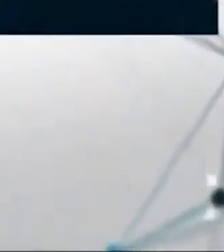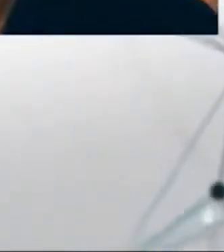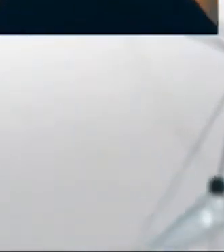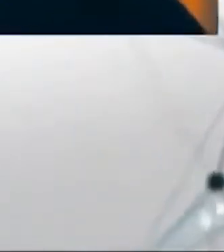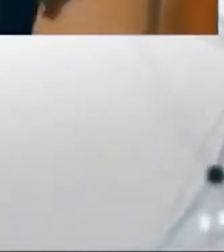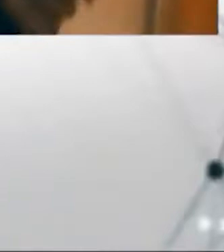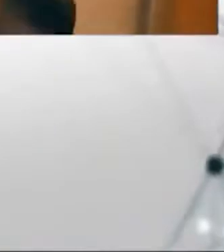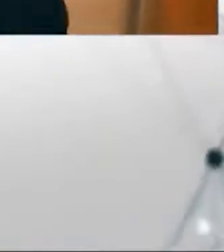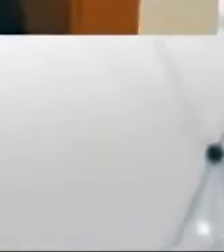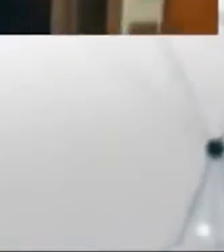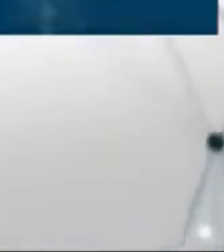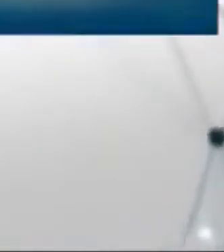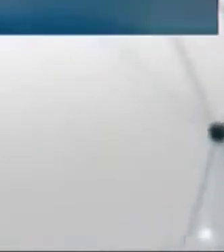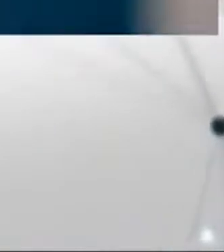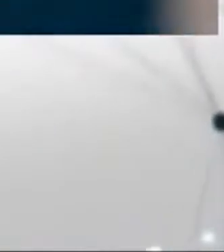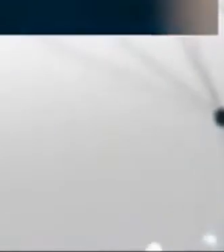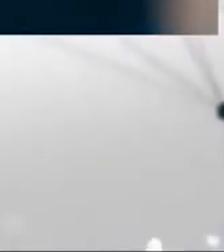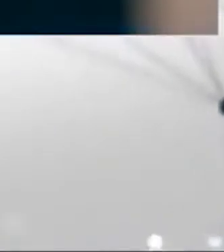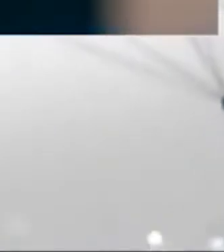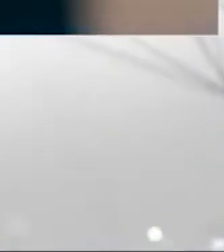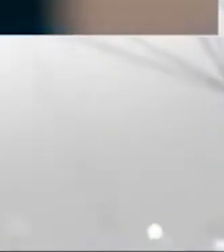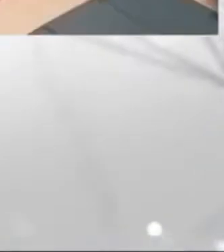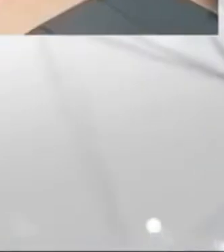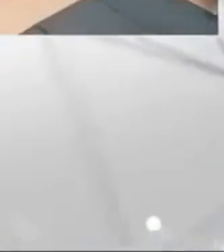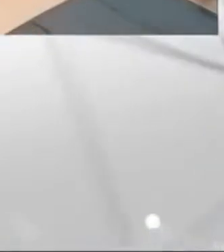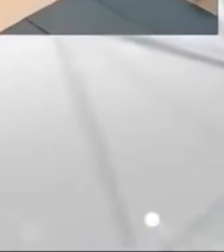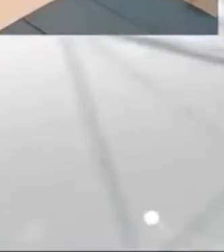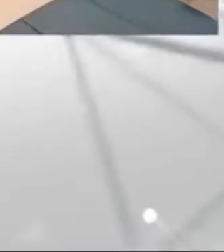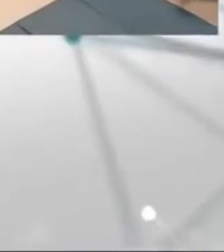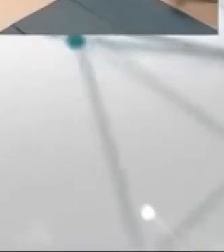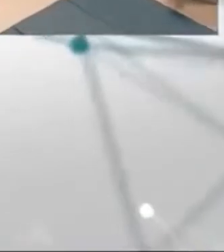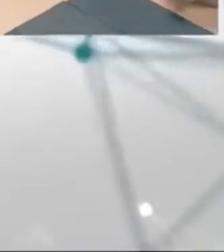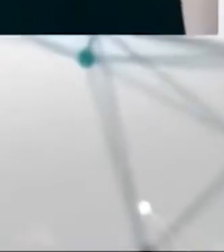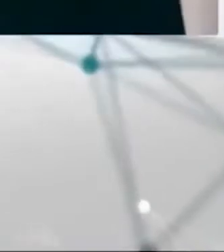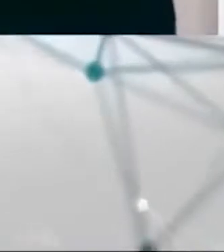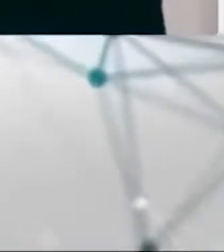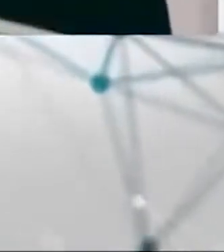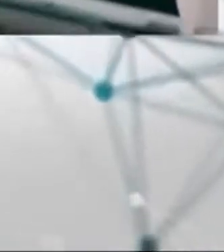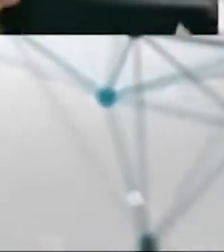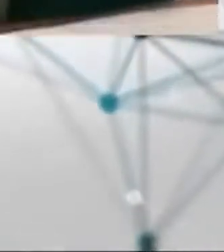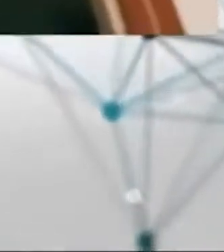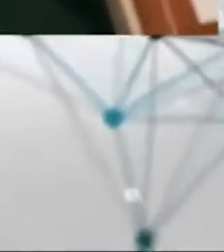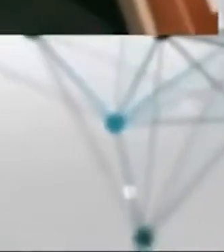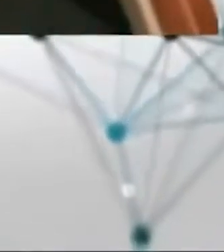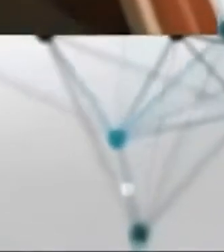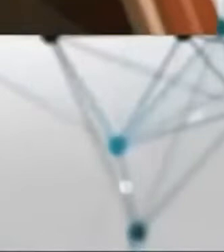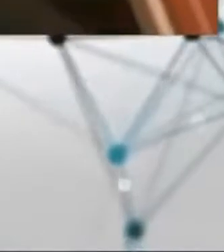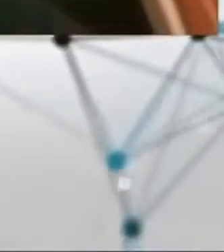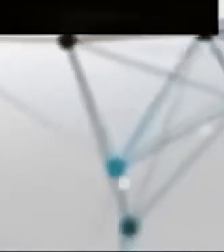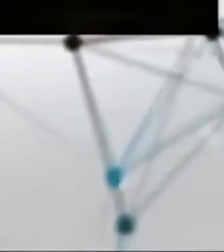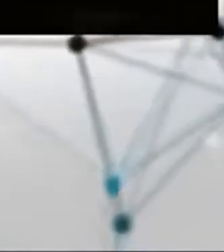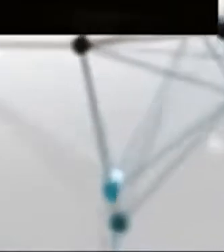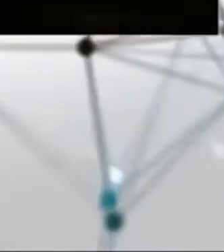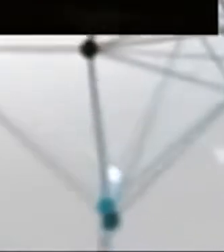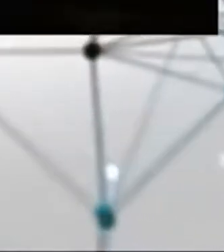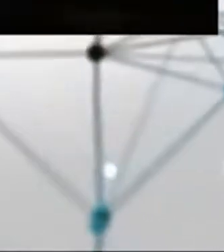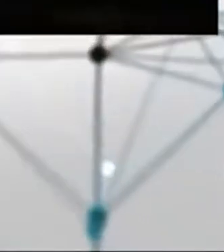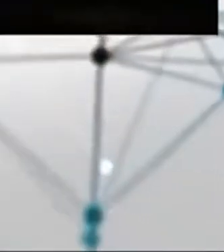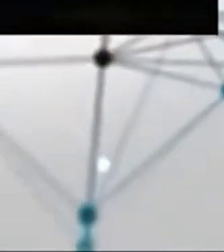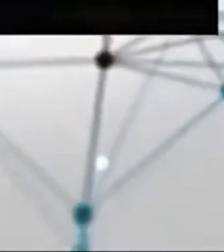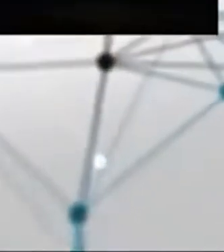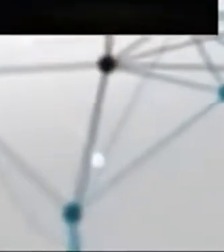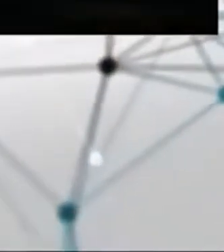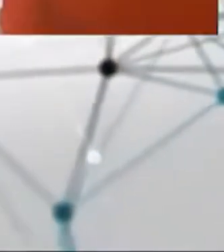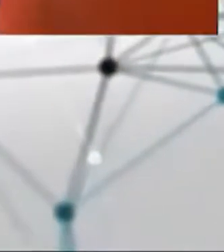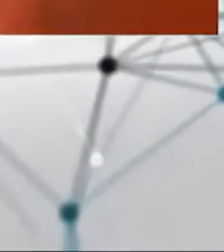comigo, vocês vão conhecer um pouco mais. Vocês vão conhecer um pouco da minha rotina aqui dentro, como são as minhas manhãs no escritório. E depois eu vou mostrar um pouquinho